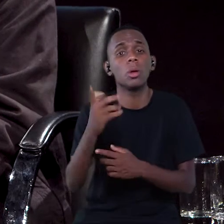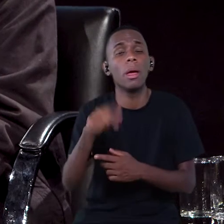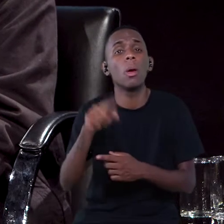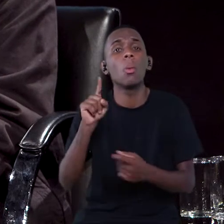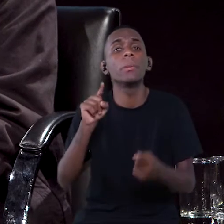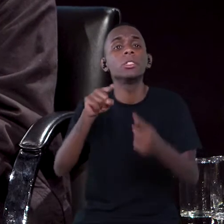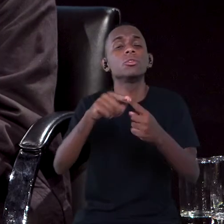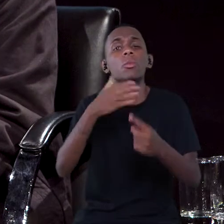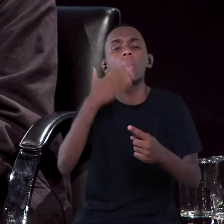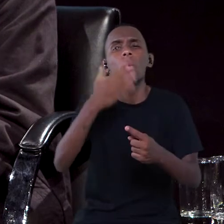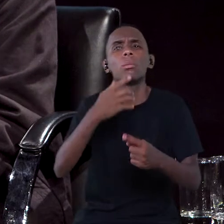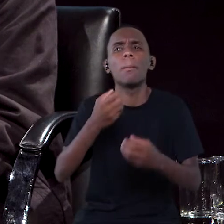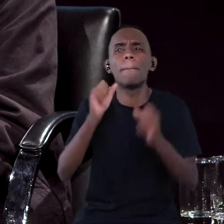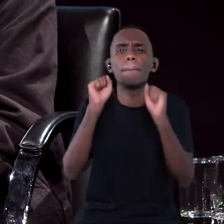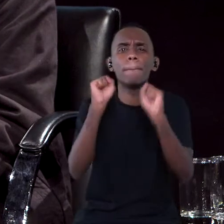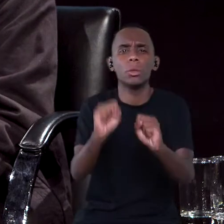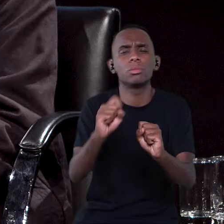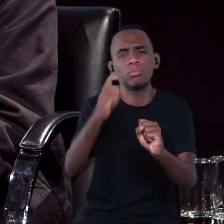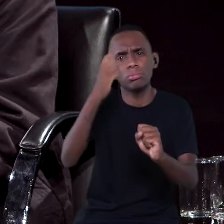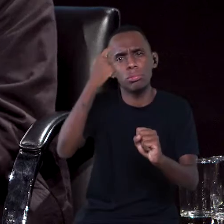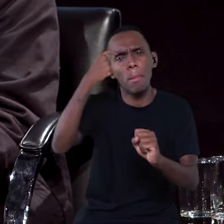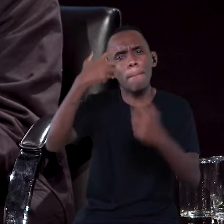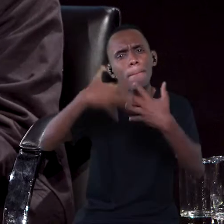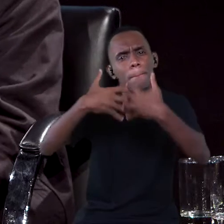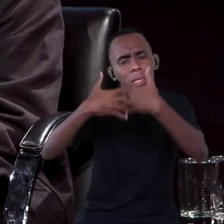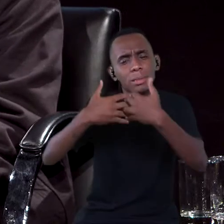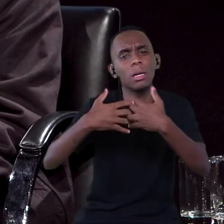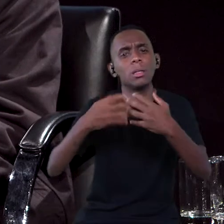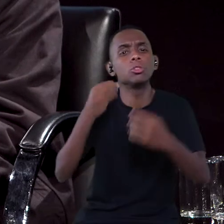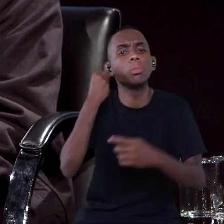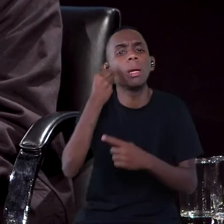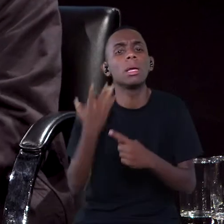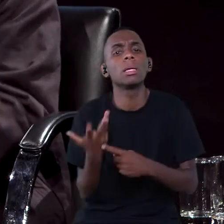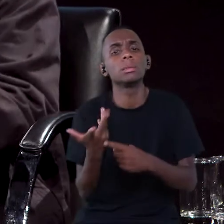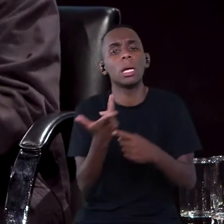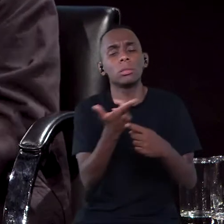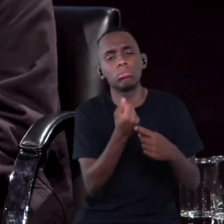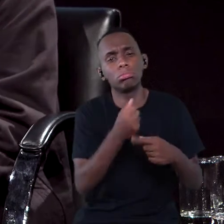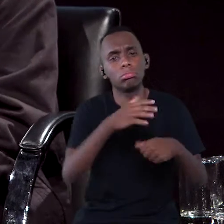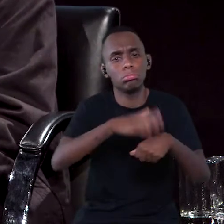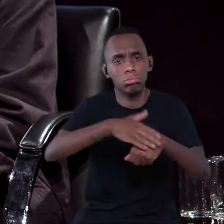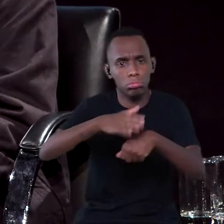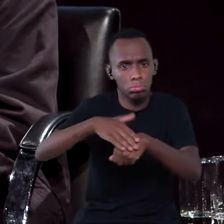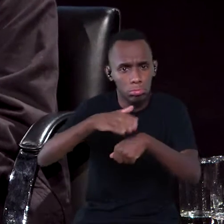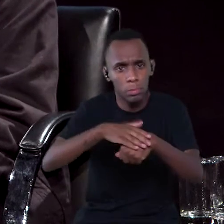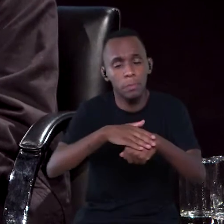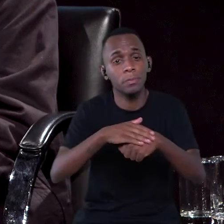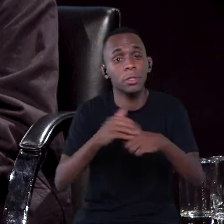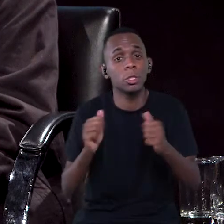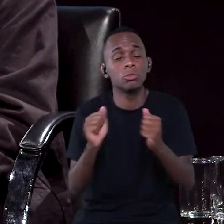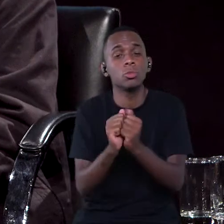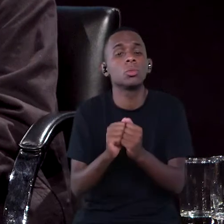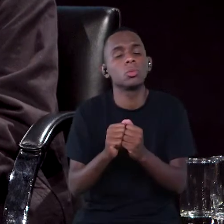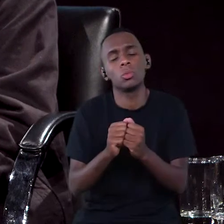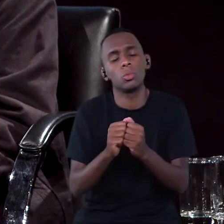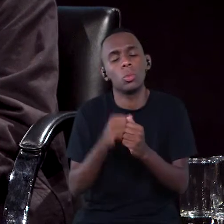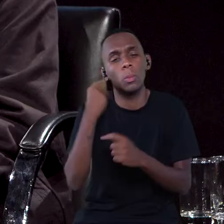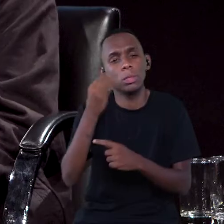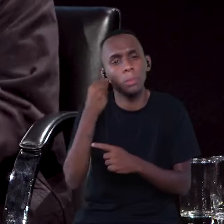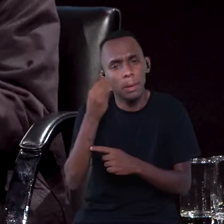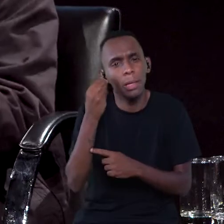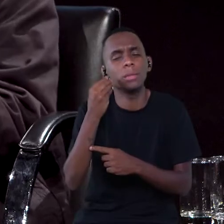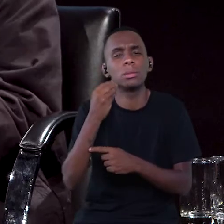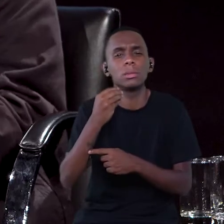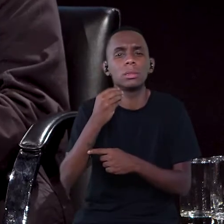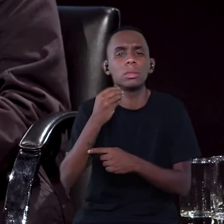essa ideia de poder pensar a experiência do artista e a experiência, às vezes, de um sujeito como uma experiência de uma geração.